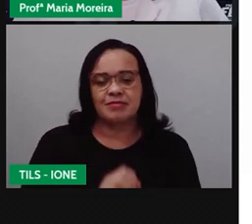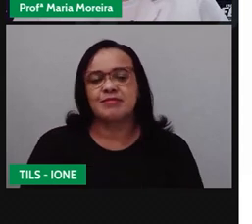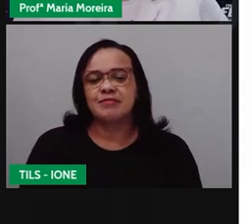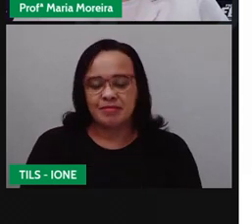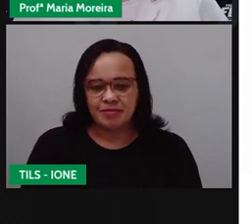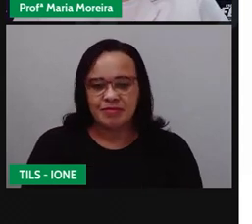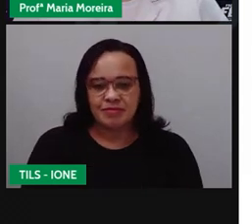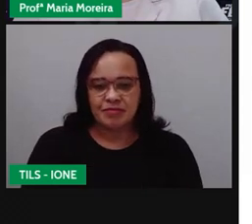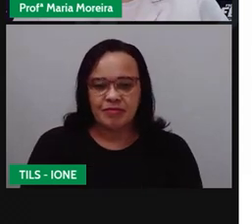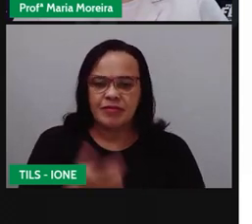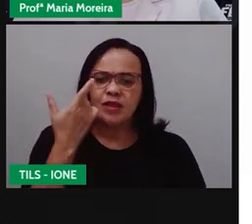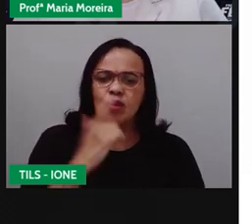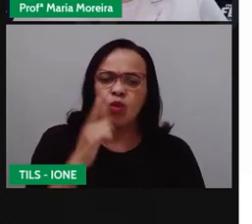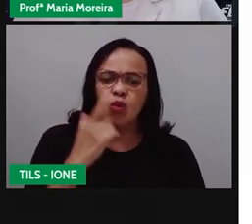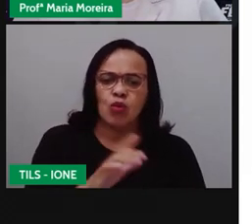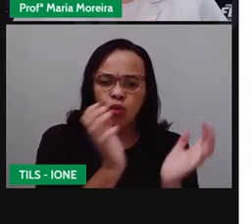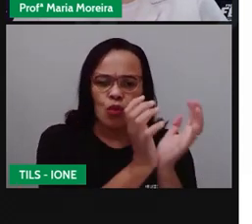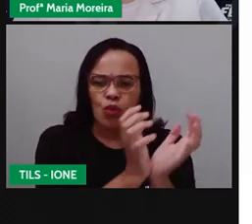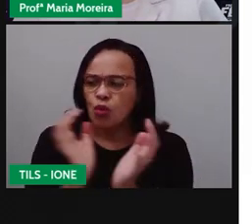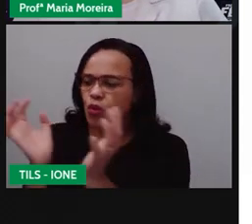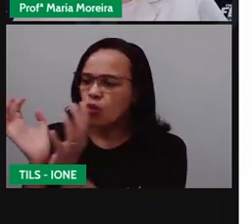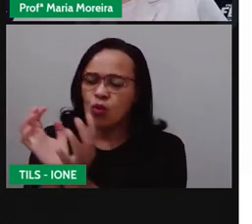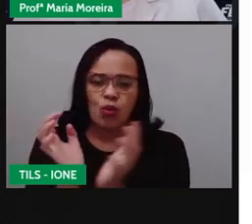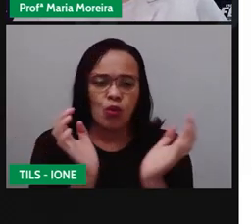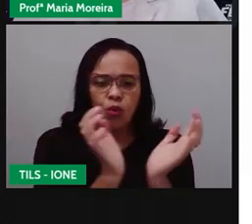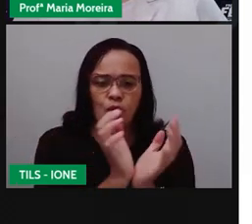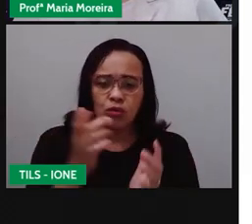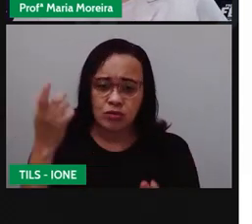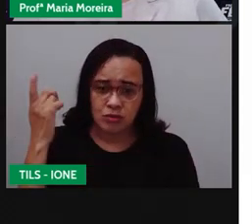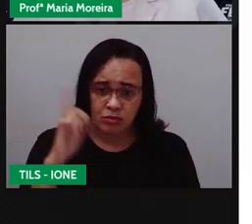Você conseguiu contar os dois grupos?